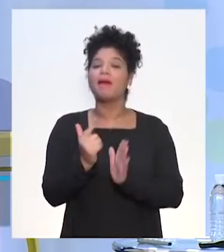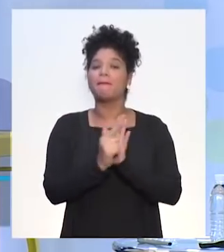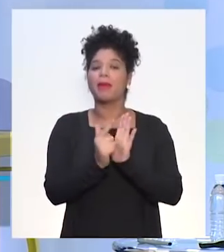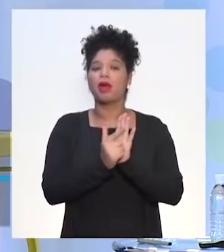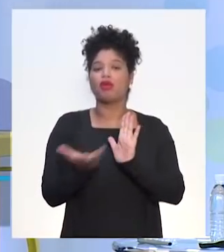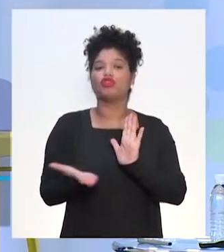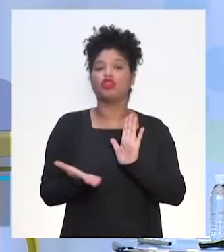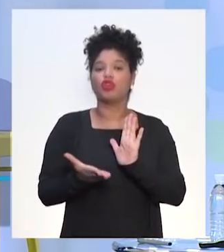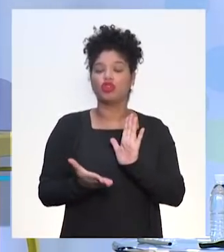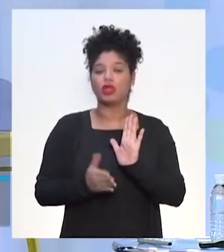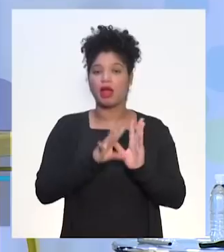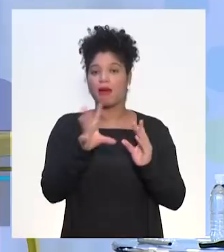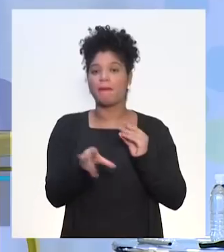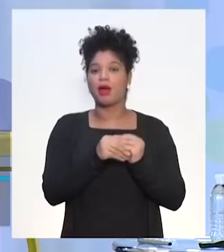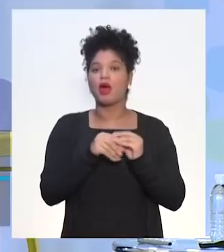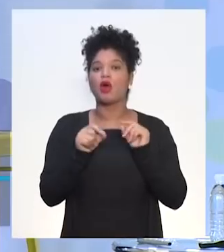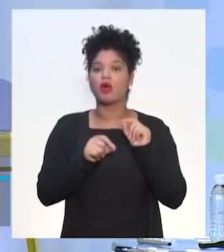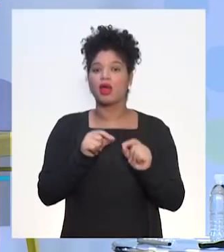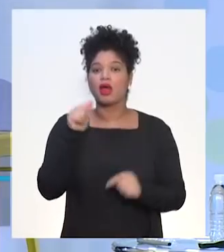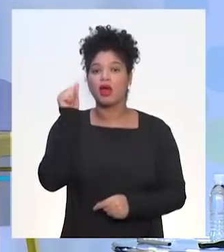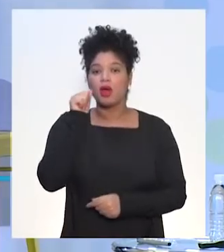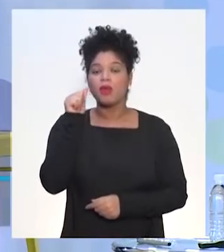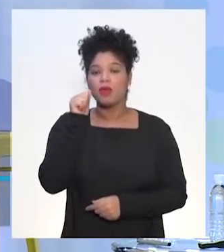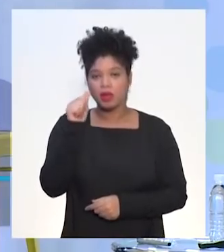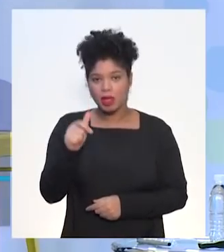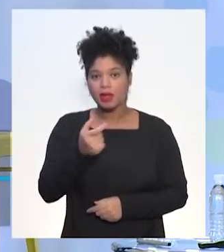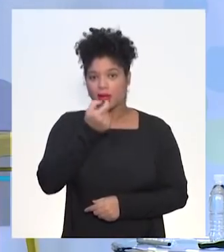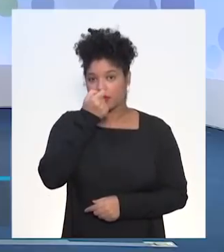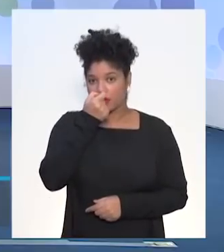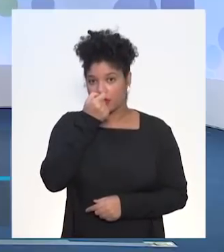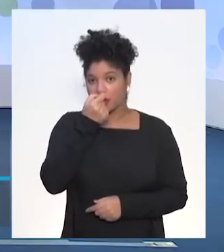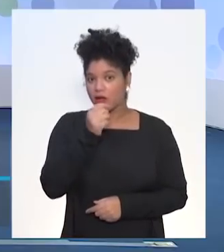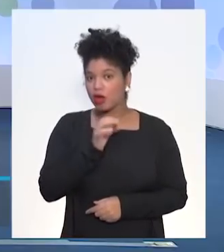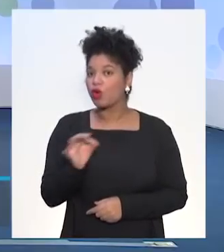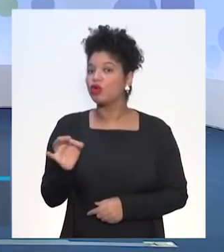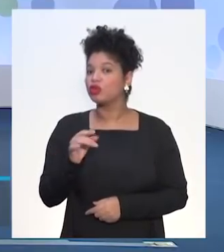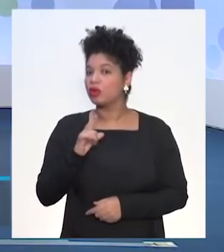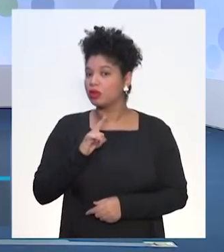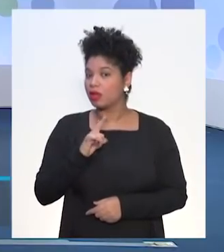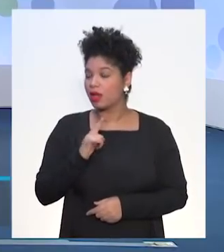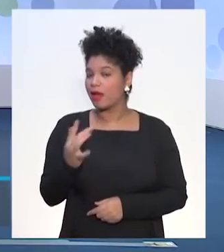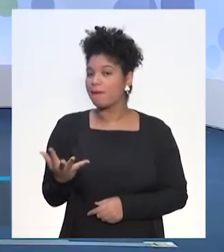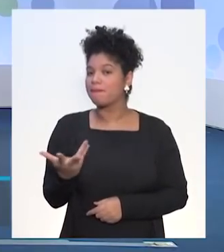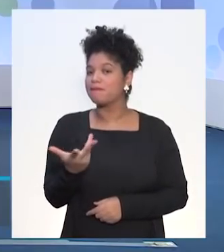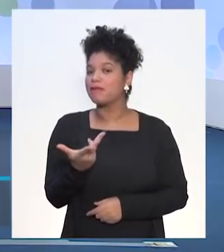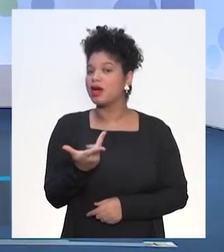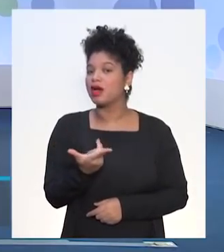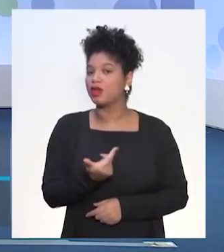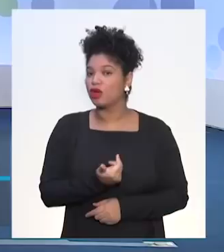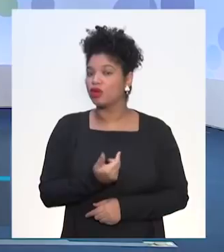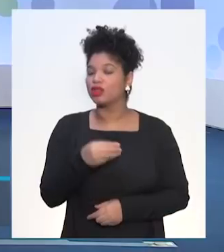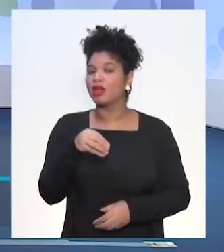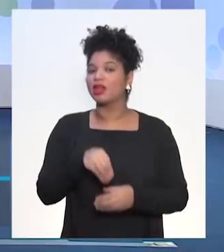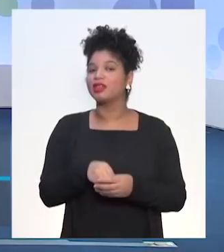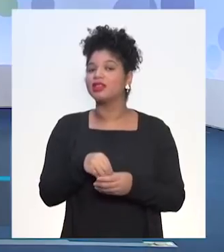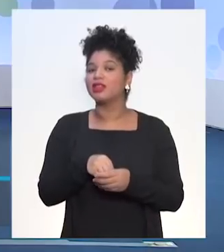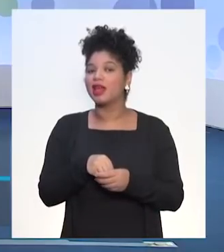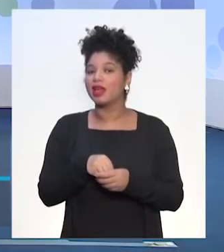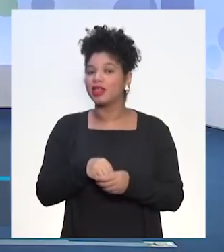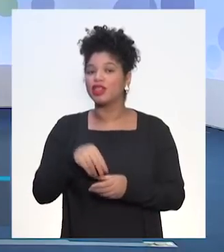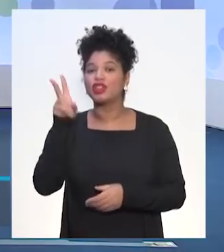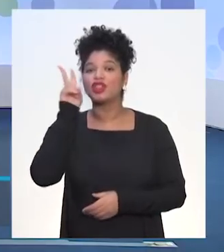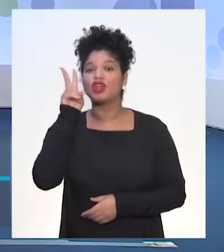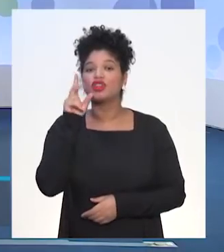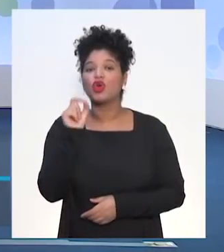primeiro adendo é que a participação da Fabi aqui, ela vai trazer algo que é extremamente importante na história, que são as linhas